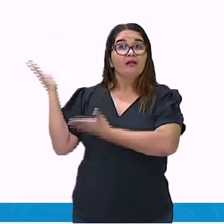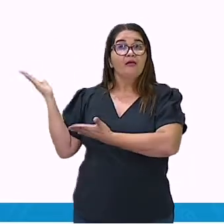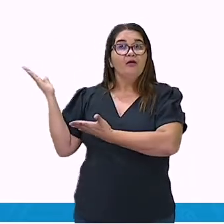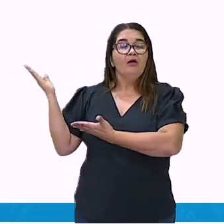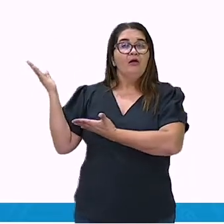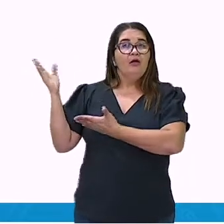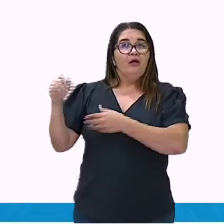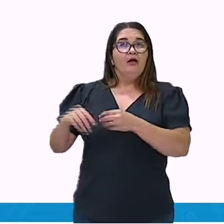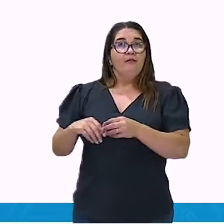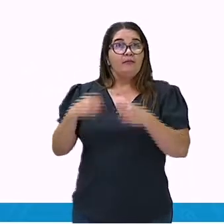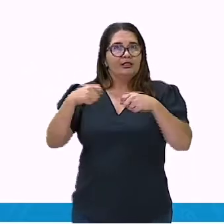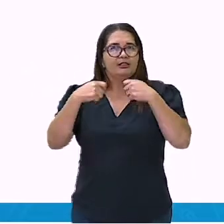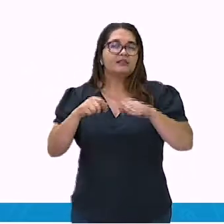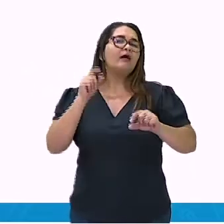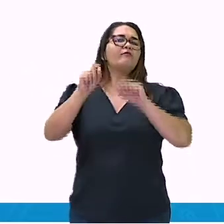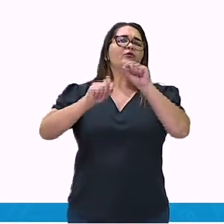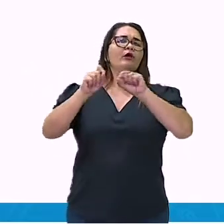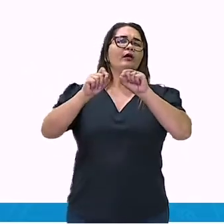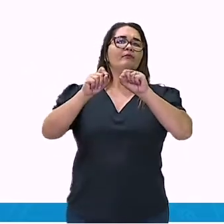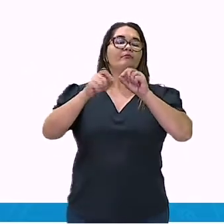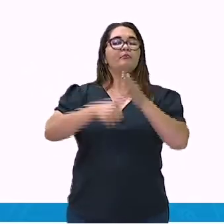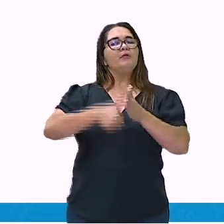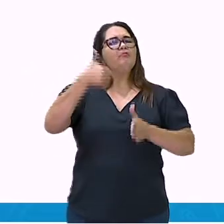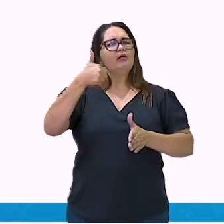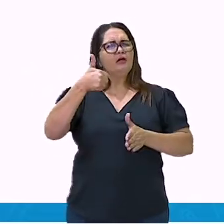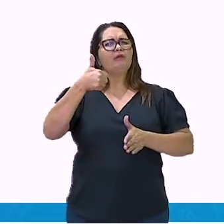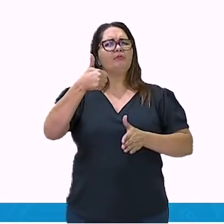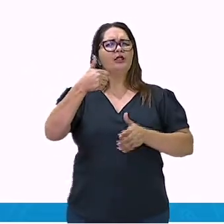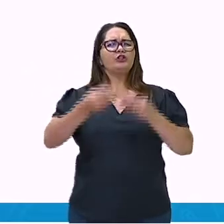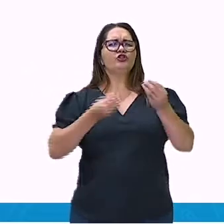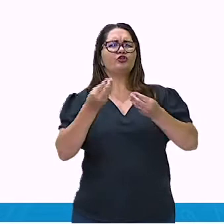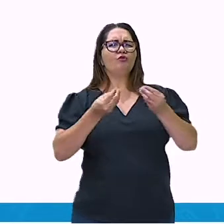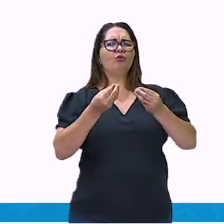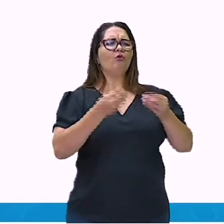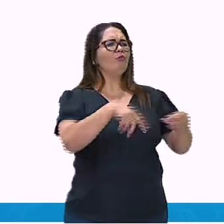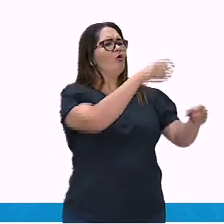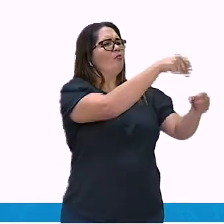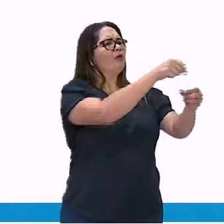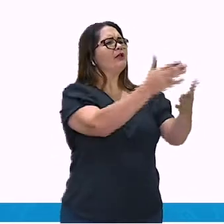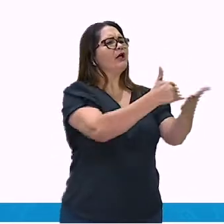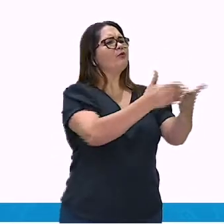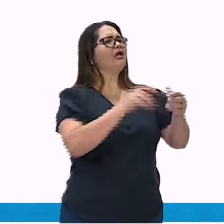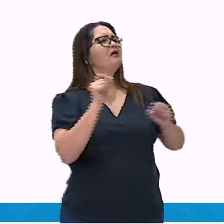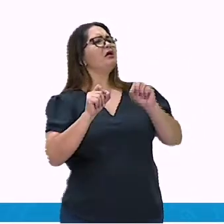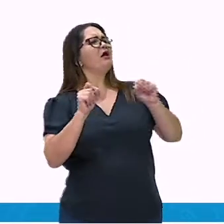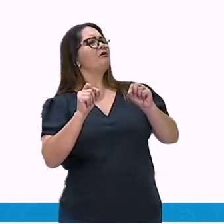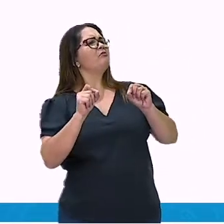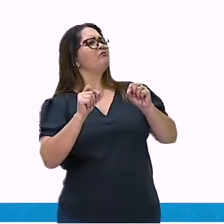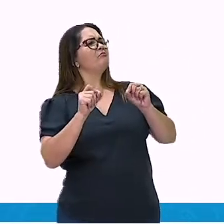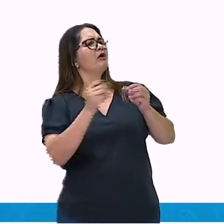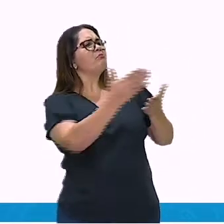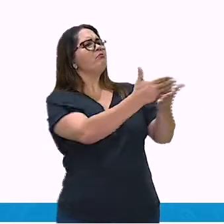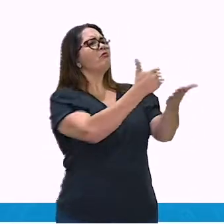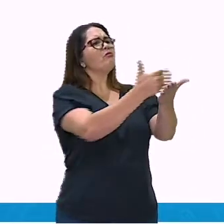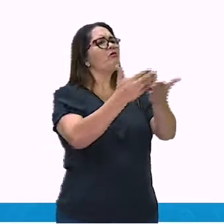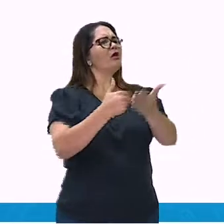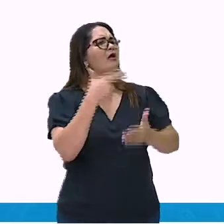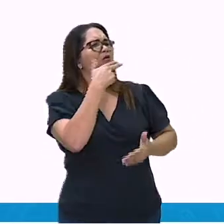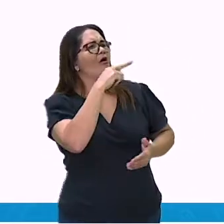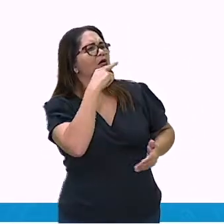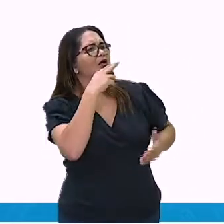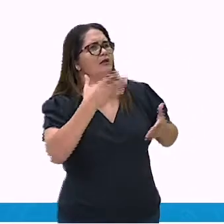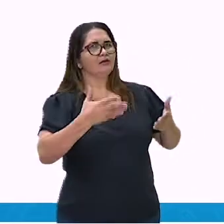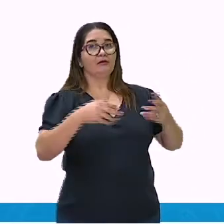usaria o trabalho escravo, que também Portugal, a coroa, lucraria com esse tráfico